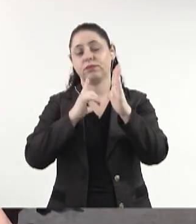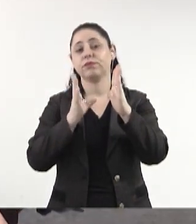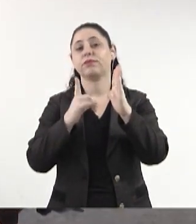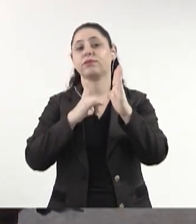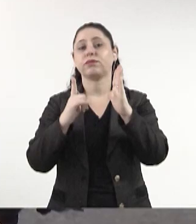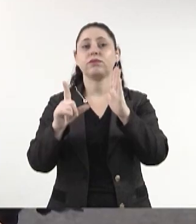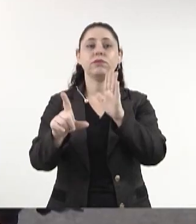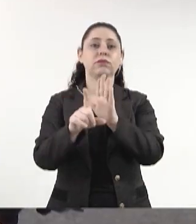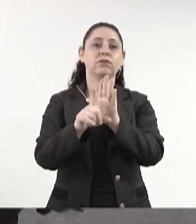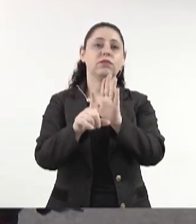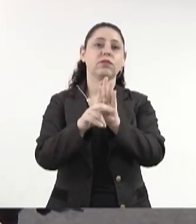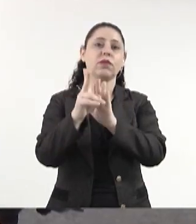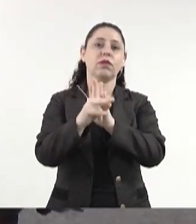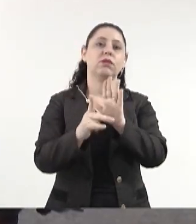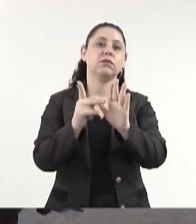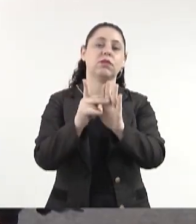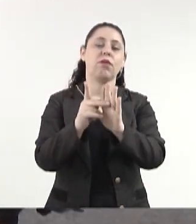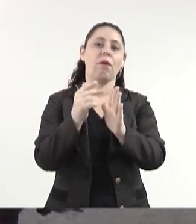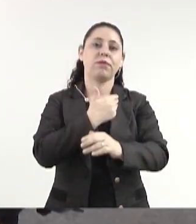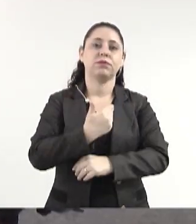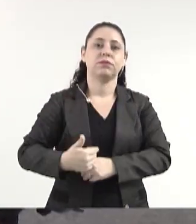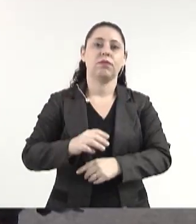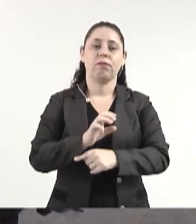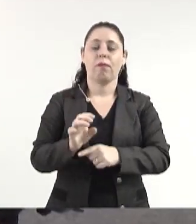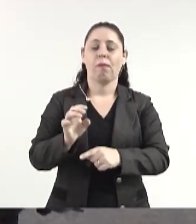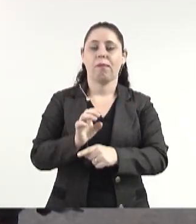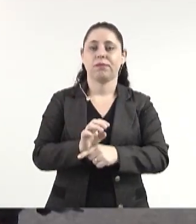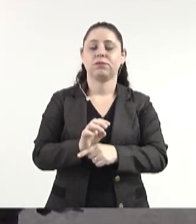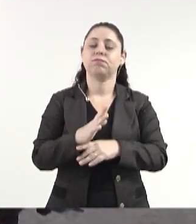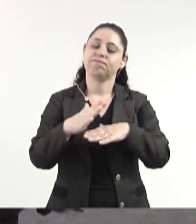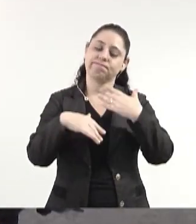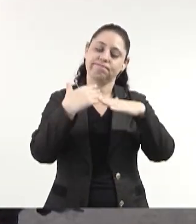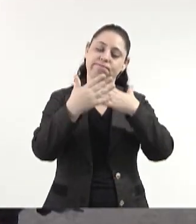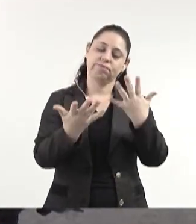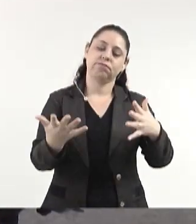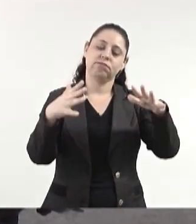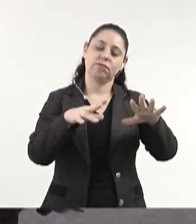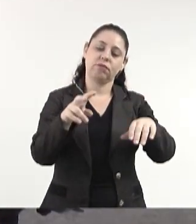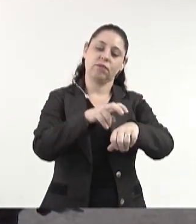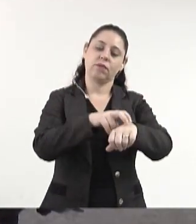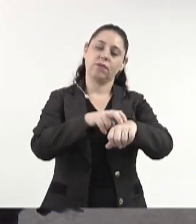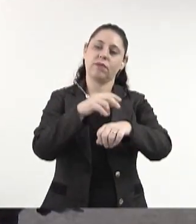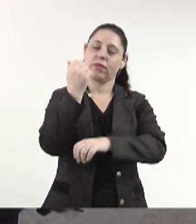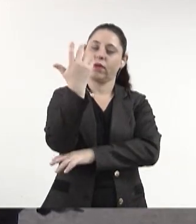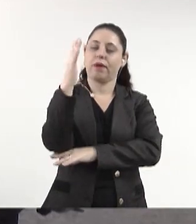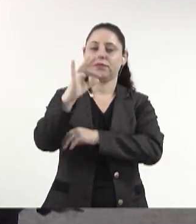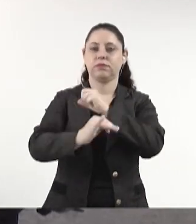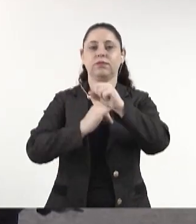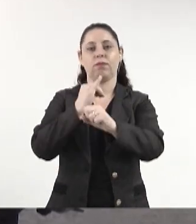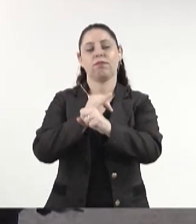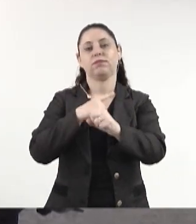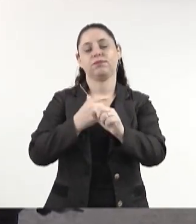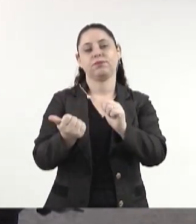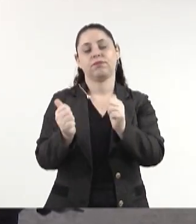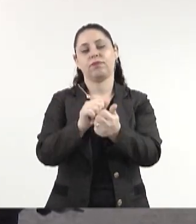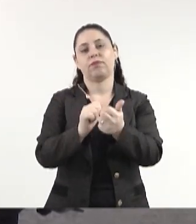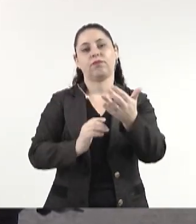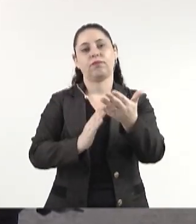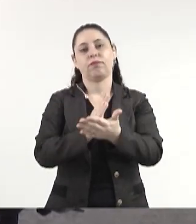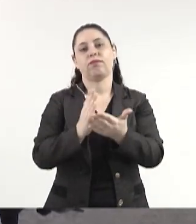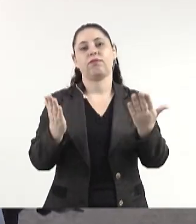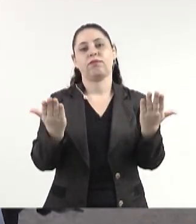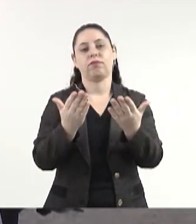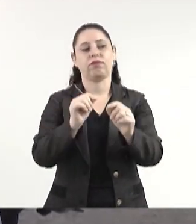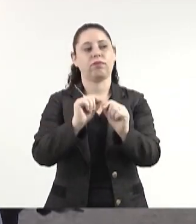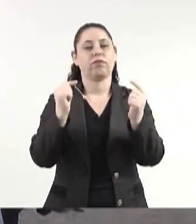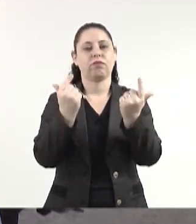já o programa de governo, do governo do Estado próspero, inclusivo, verde, digital, foi adequado e agora vai ser aprovado pela